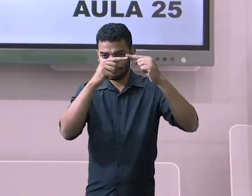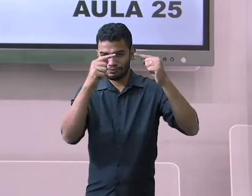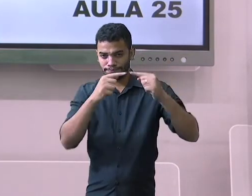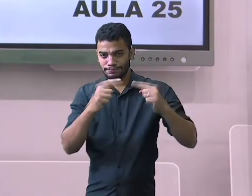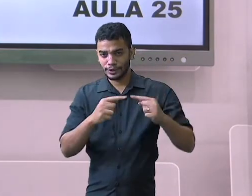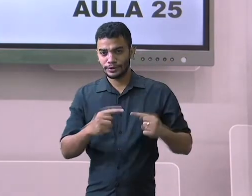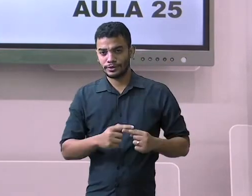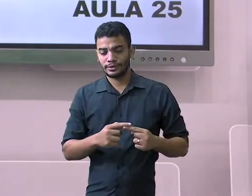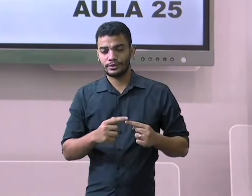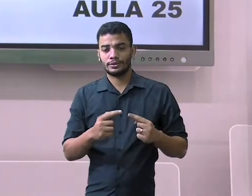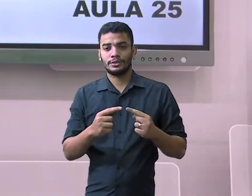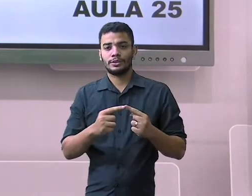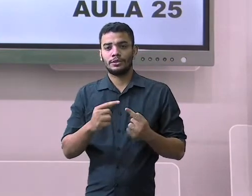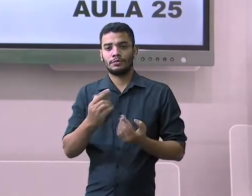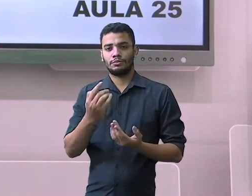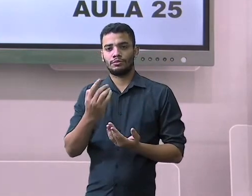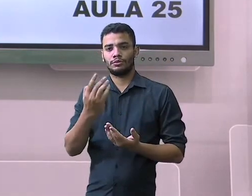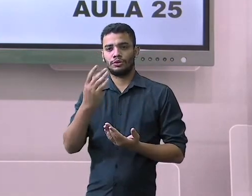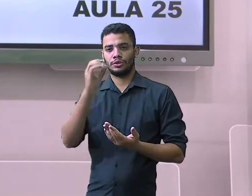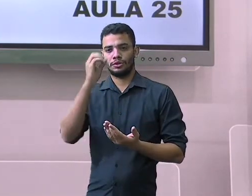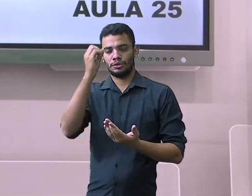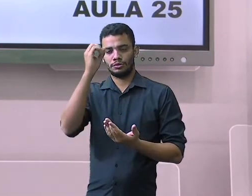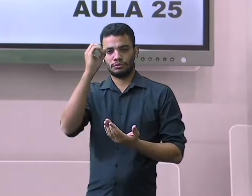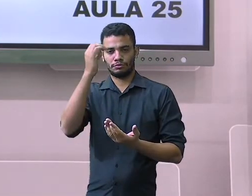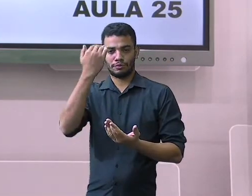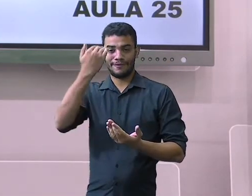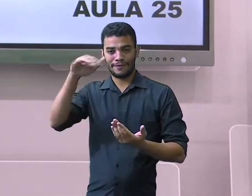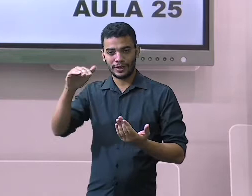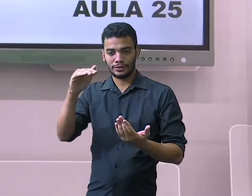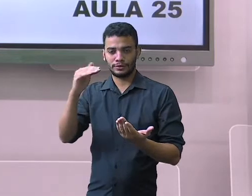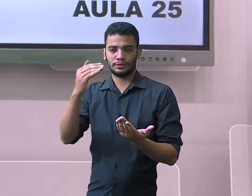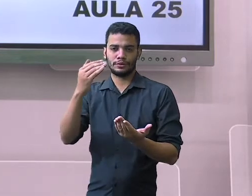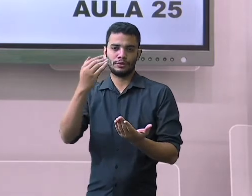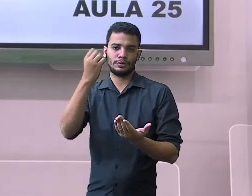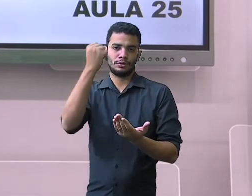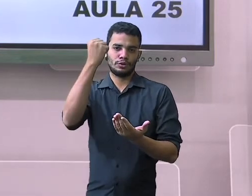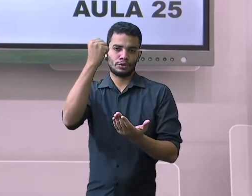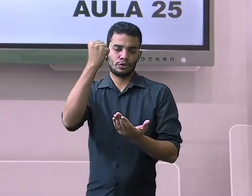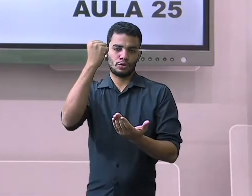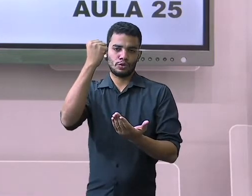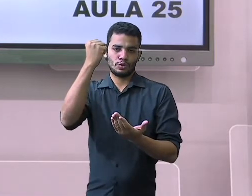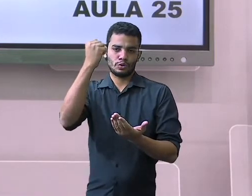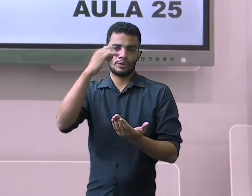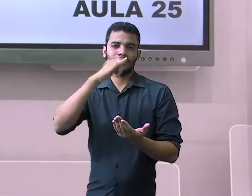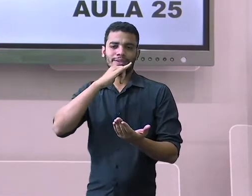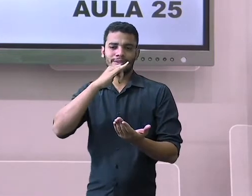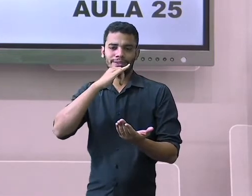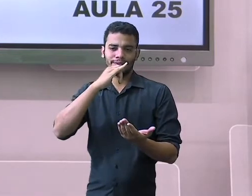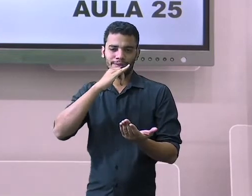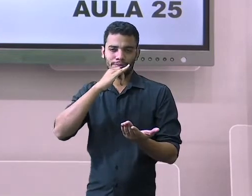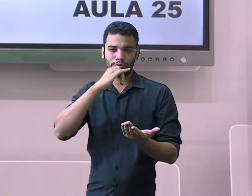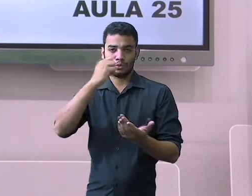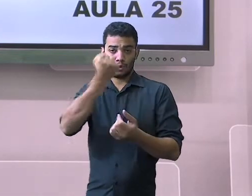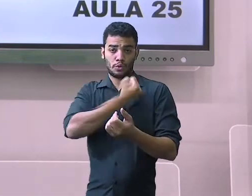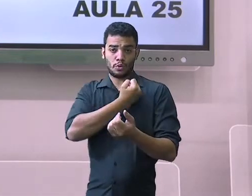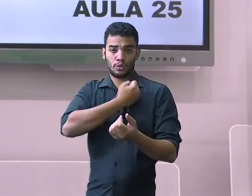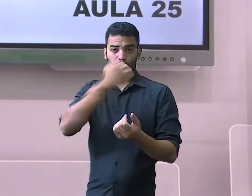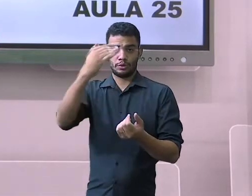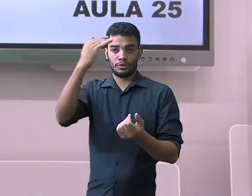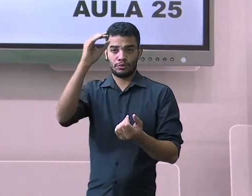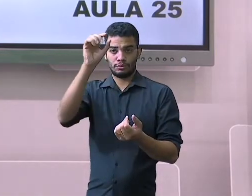lá? Pega seu material, pega sua atividade e nós vamos dar continuidade, então, ao nosso assunto